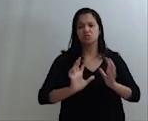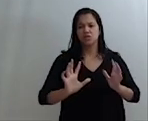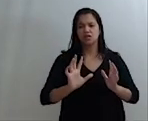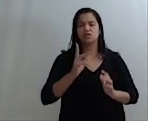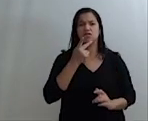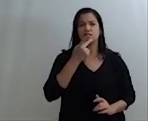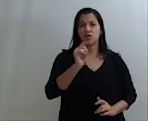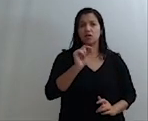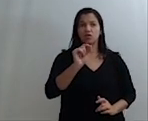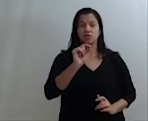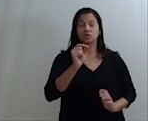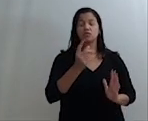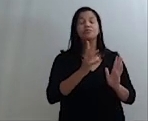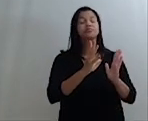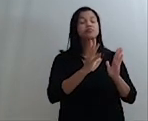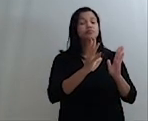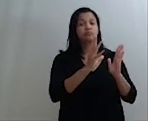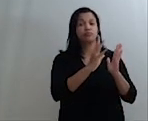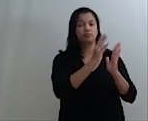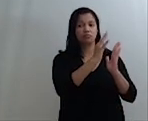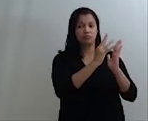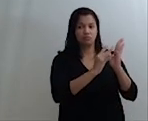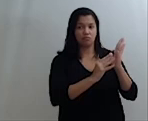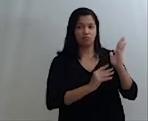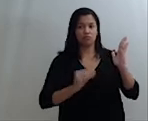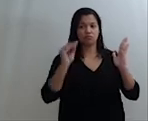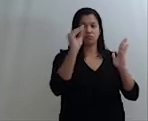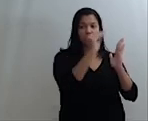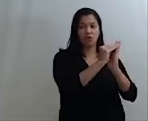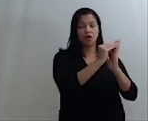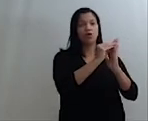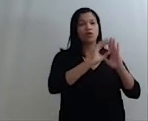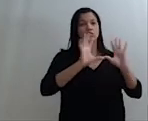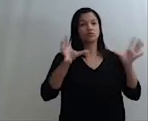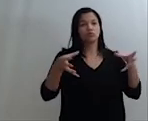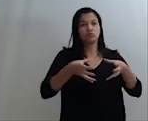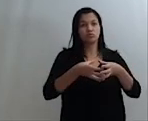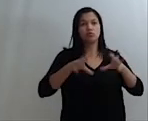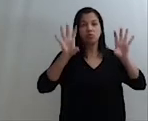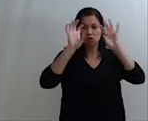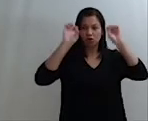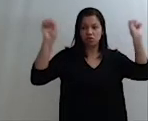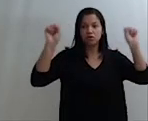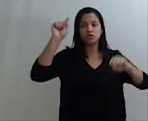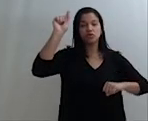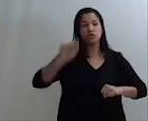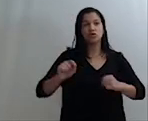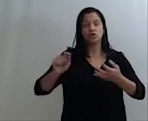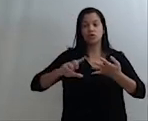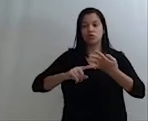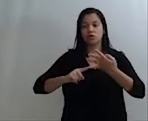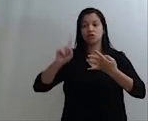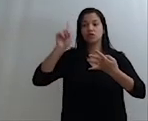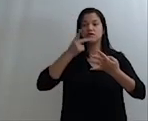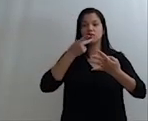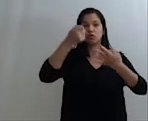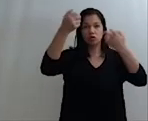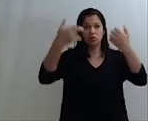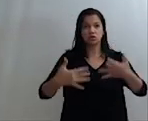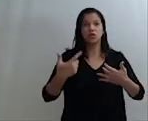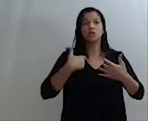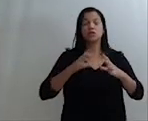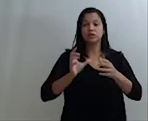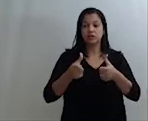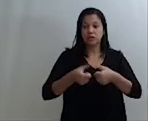no caso dos Altos asseverou a corte de origem que não há nos altos qualquer comprovação concreta no sentido de que os importados